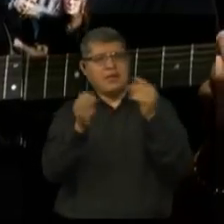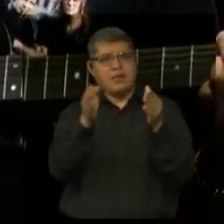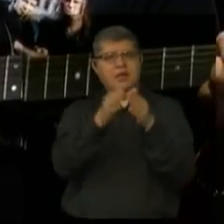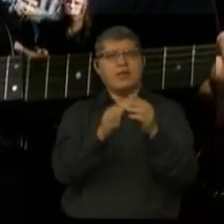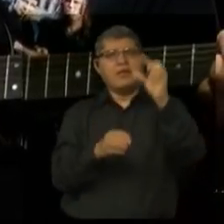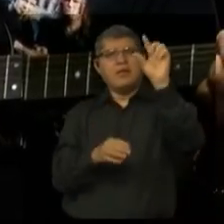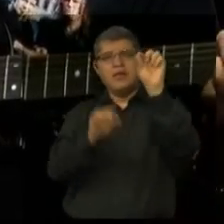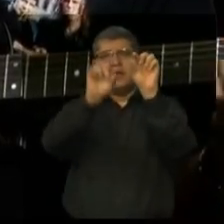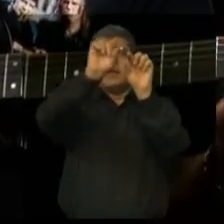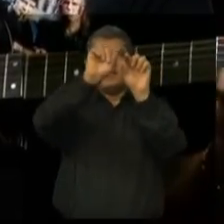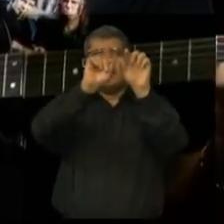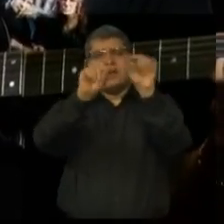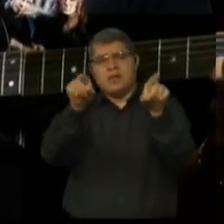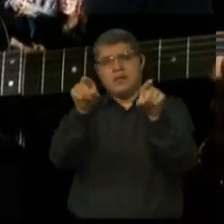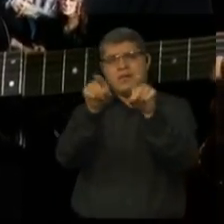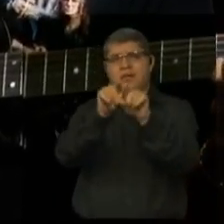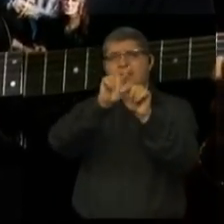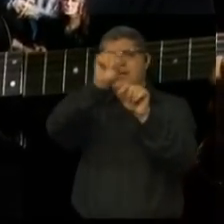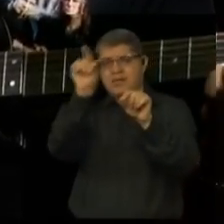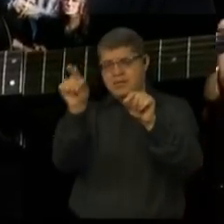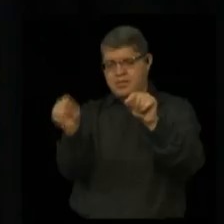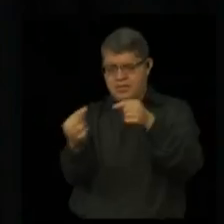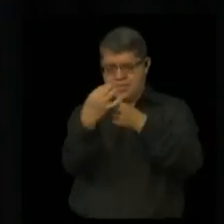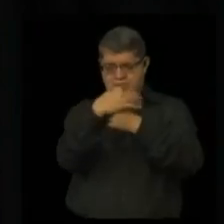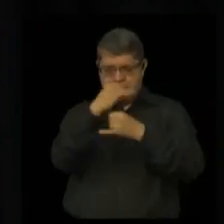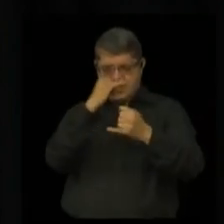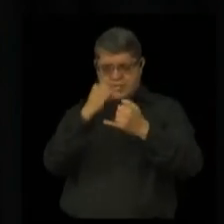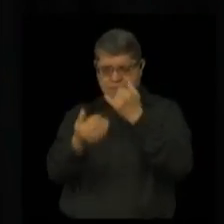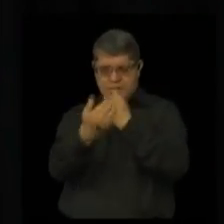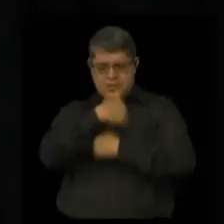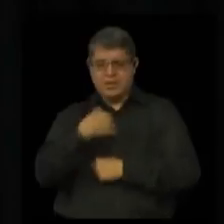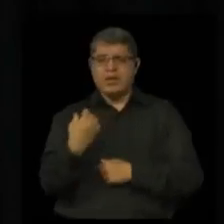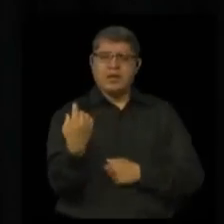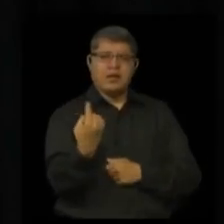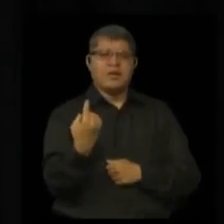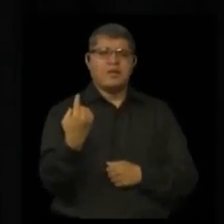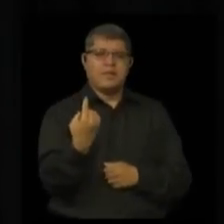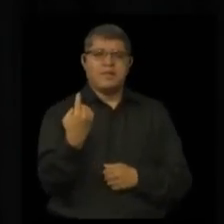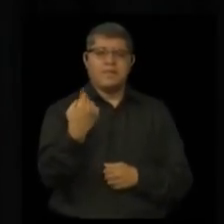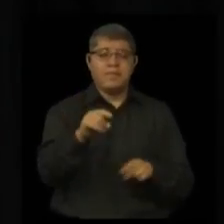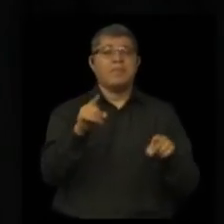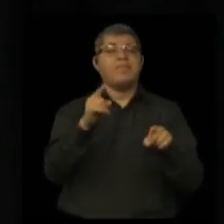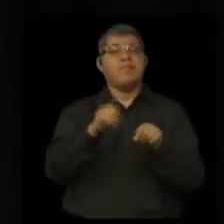estrela, mas tenho a solidão da lua.